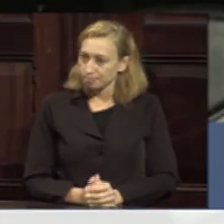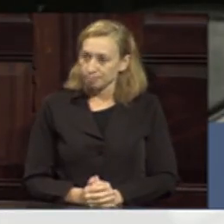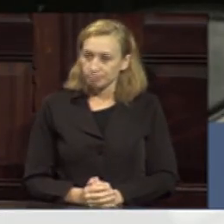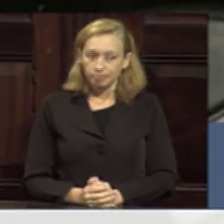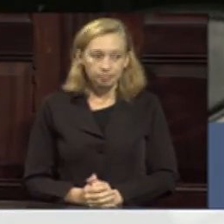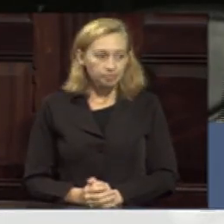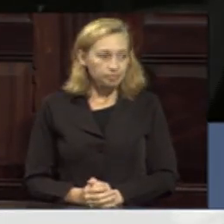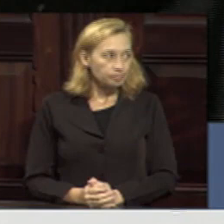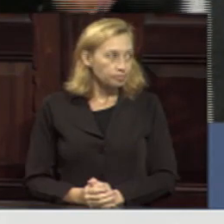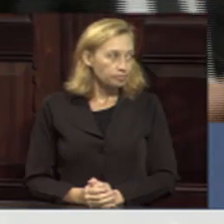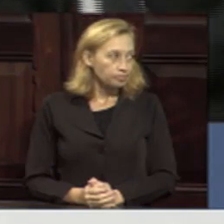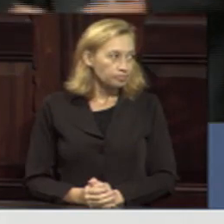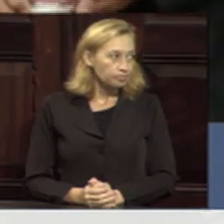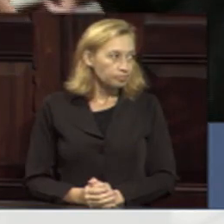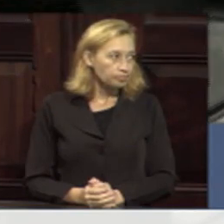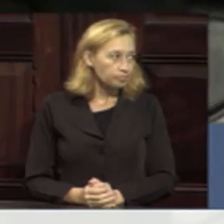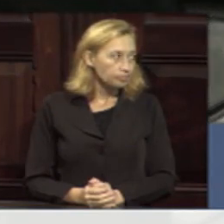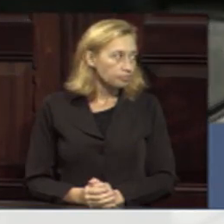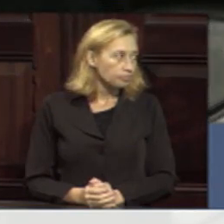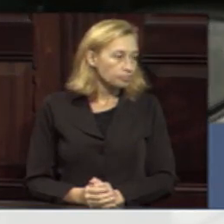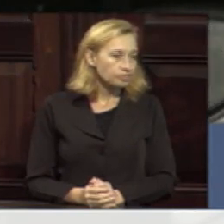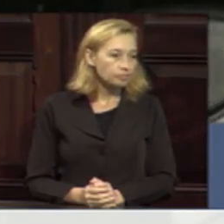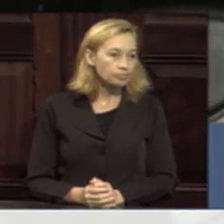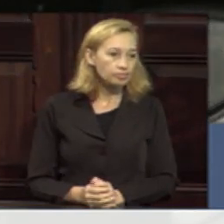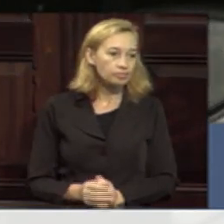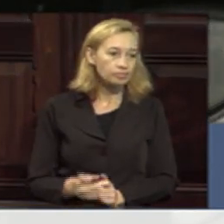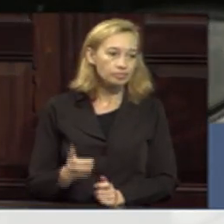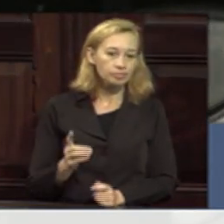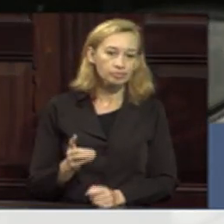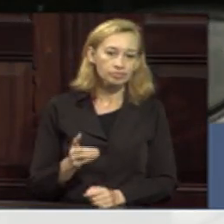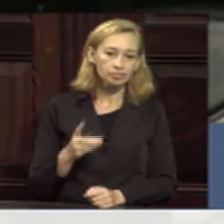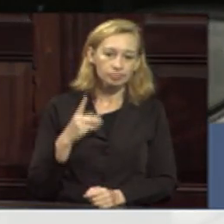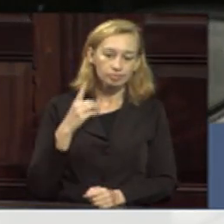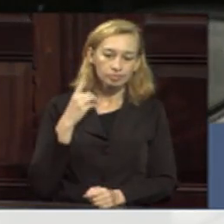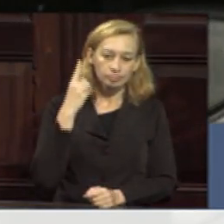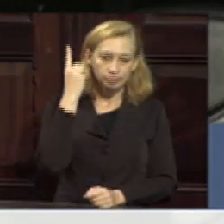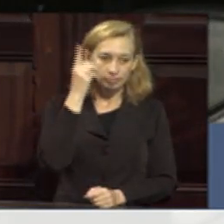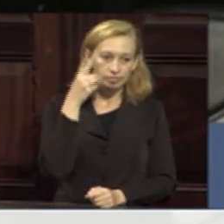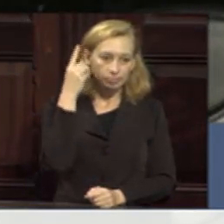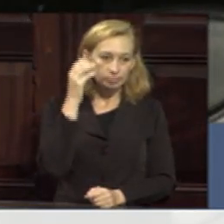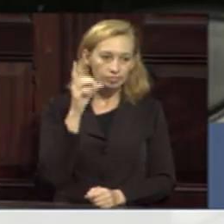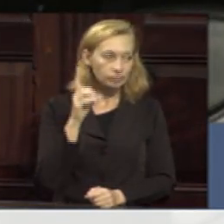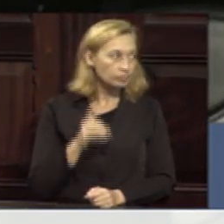Para sua homenagem, com a palavra o deputado Dr. Giulianelli.